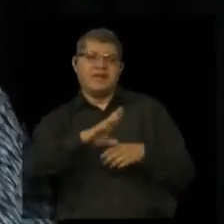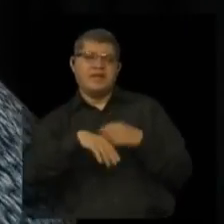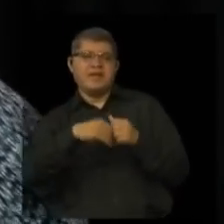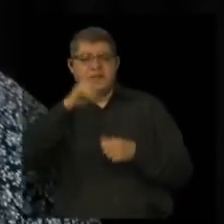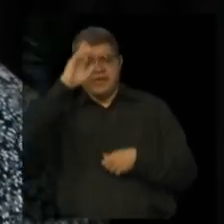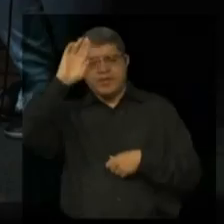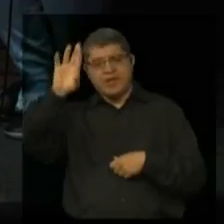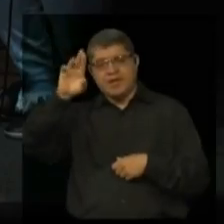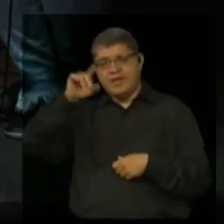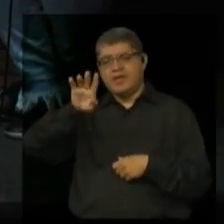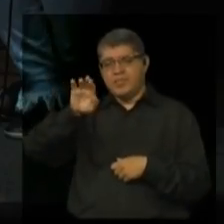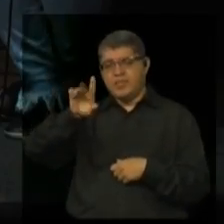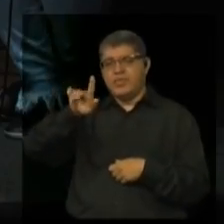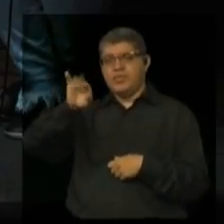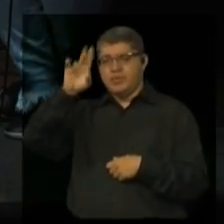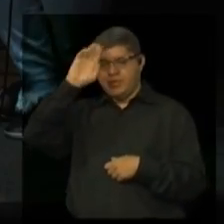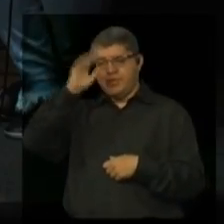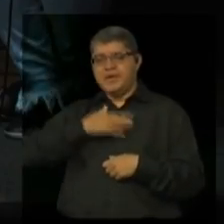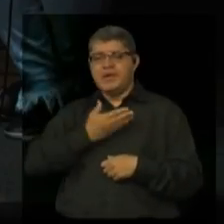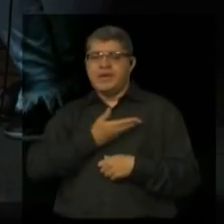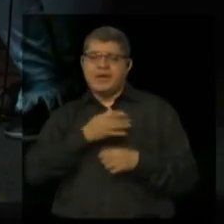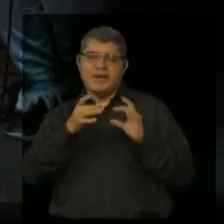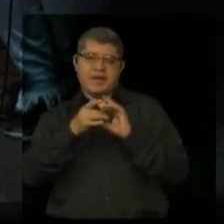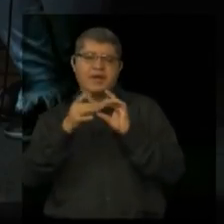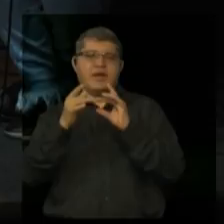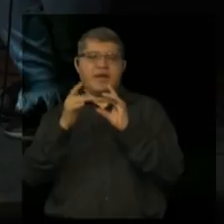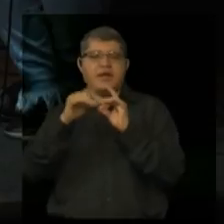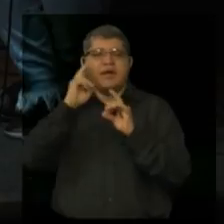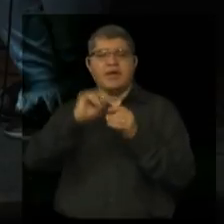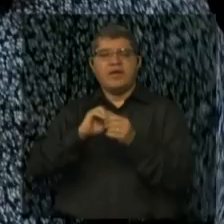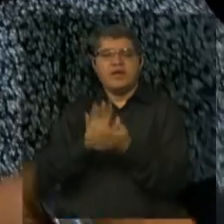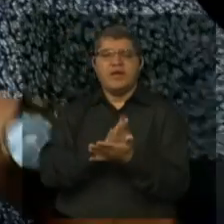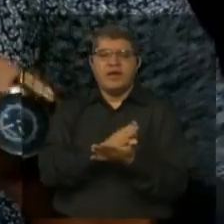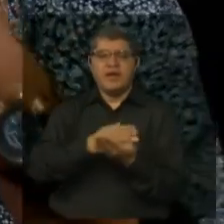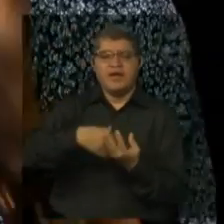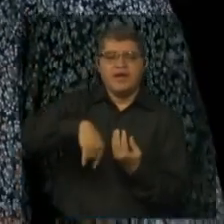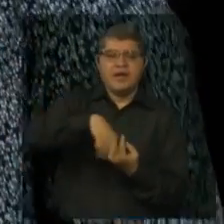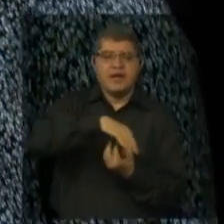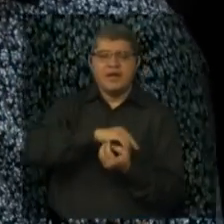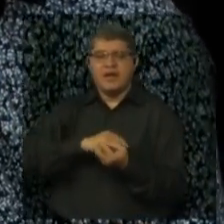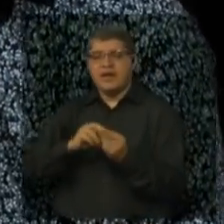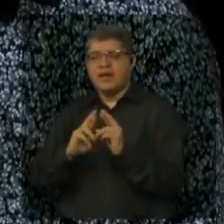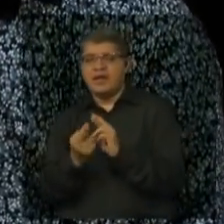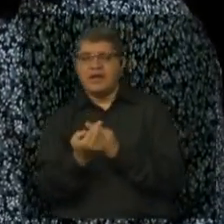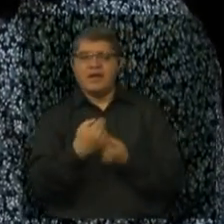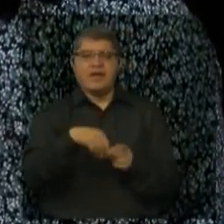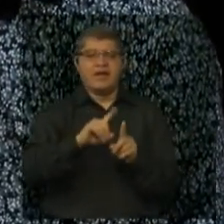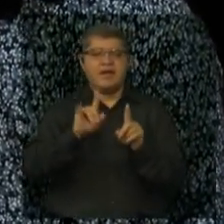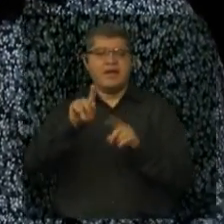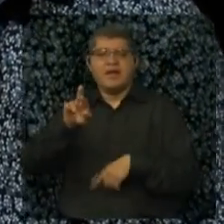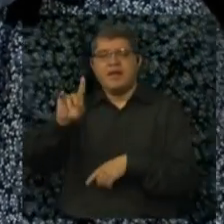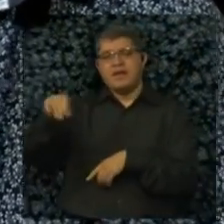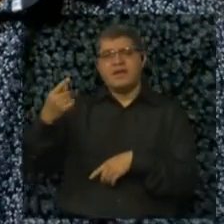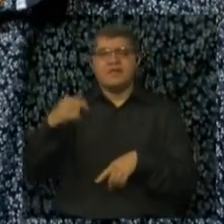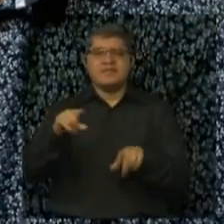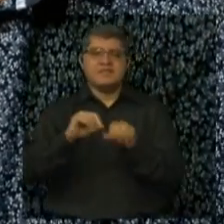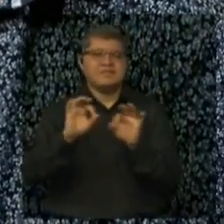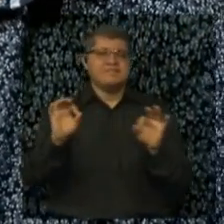mestre Bully Bully, que é meu grande mestre, que também é meu parceiro, ouvindo samba de roda e repente. Mas,